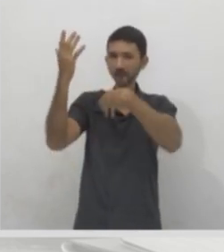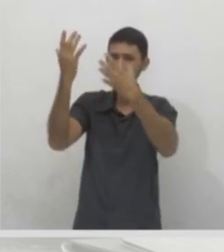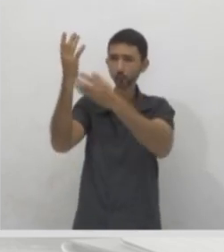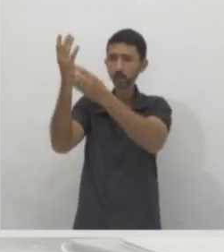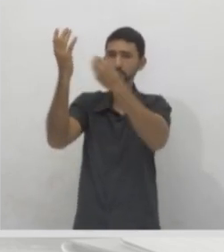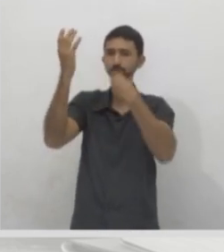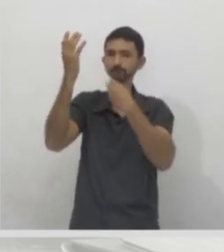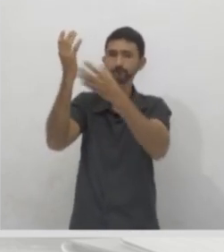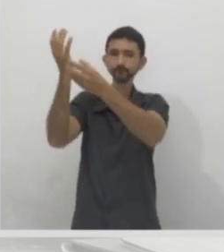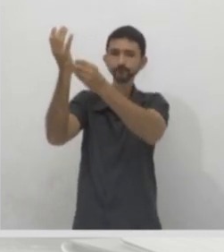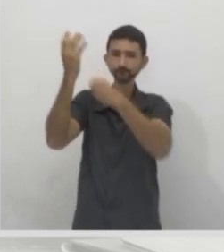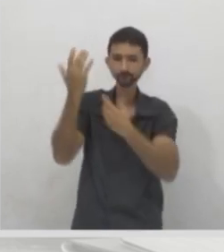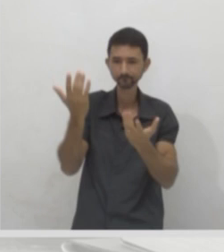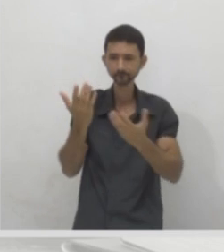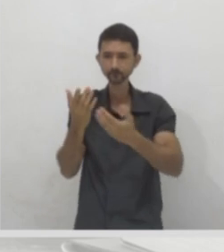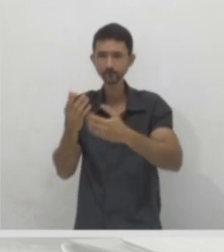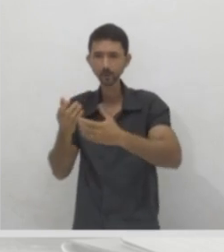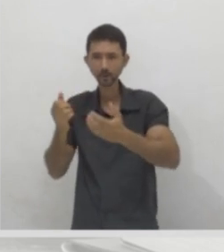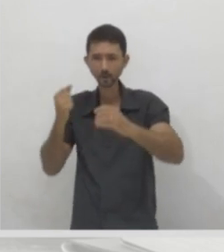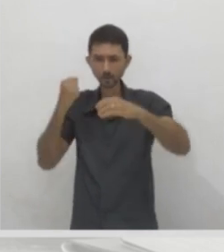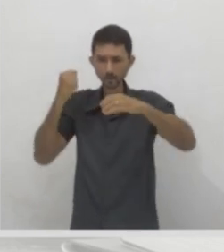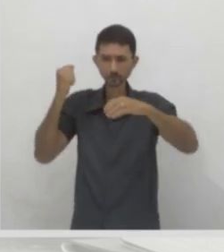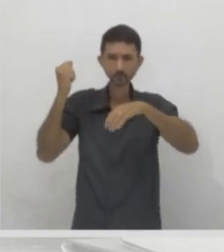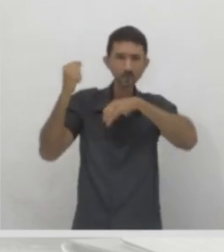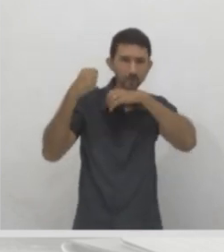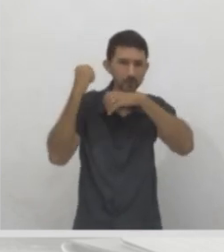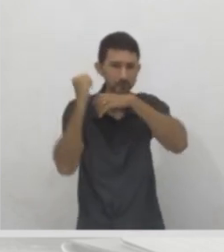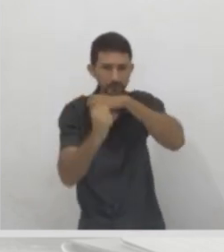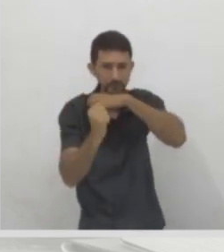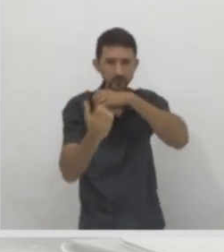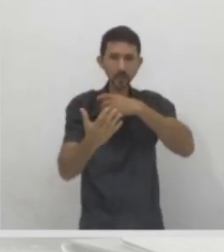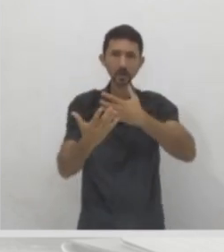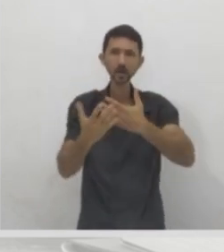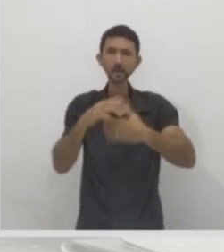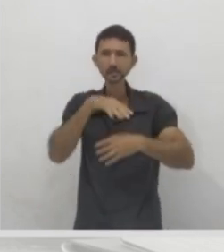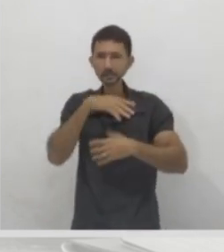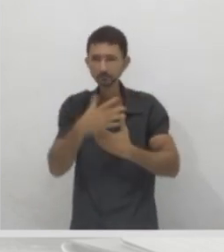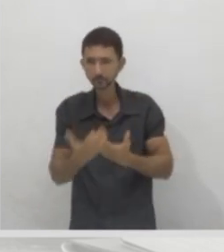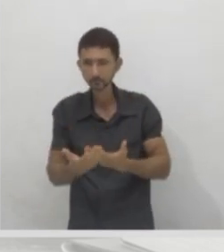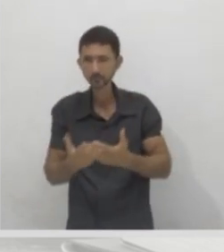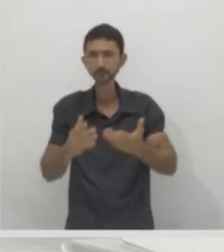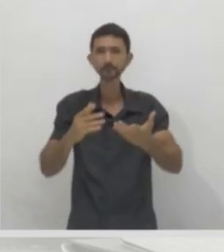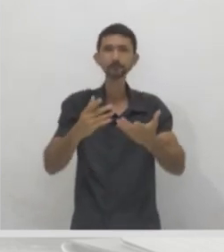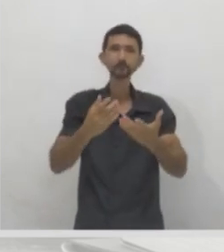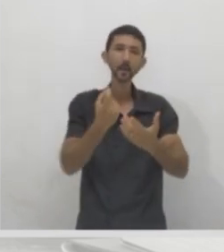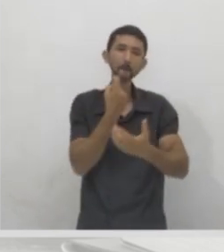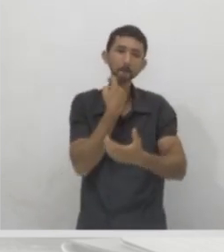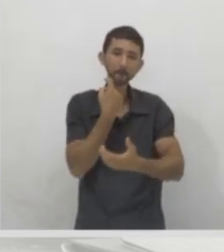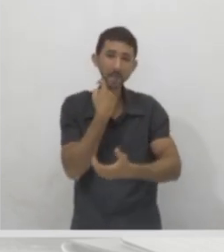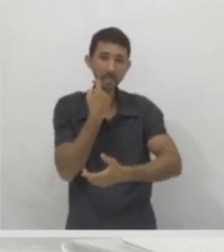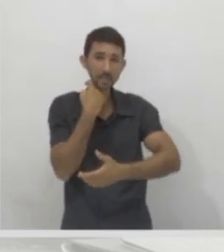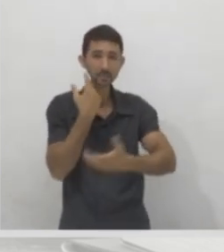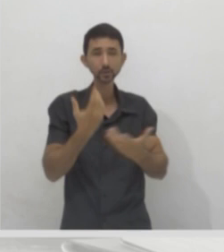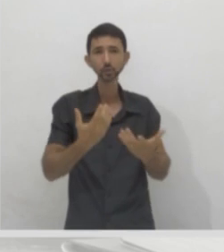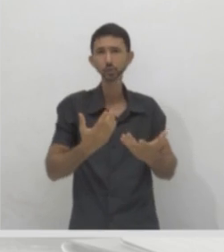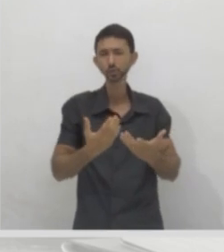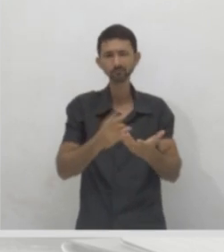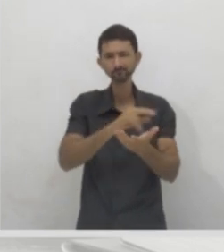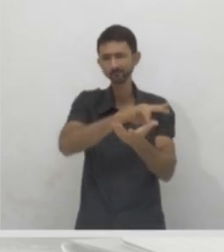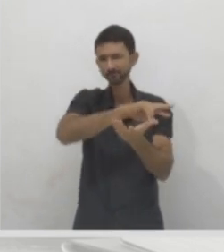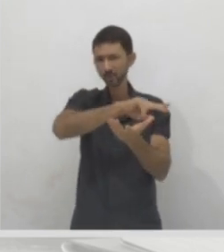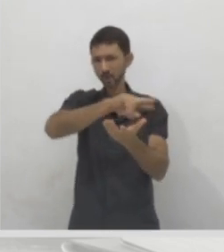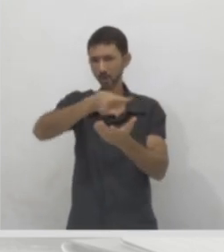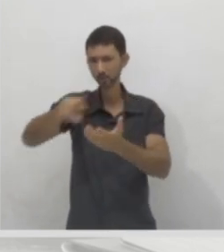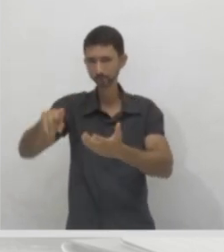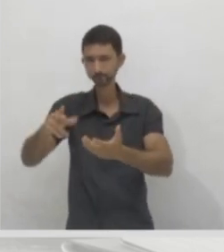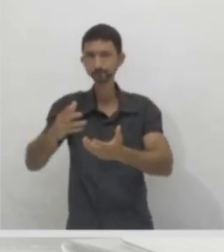natureza oferecesse, o que a natureza tornasse disponível, e ele ia retirar através da caça, da pesca e da